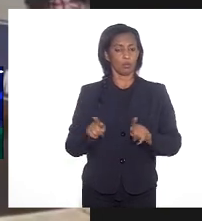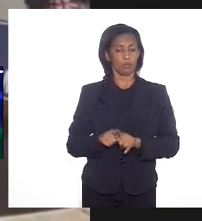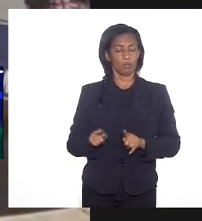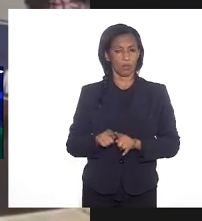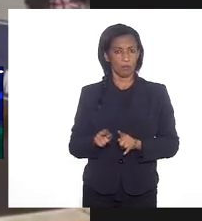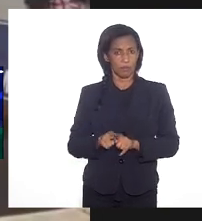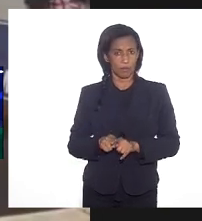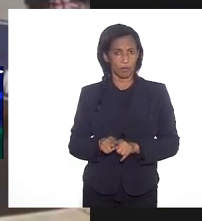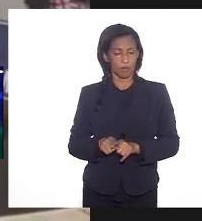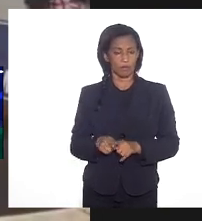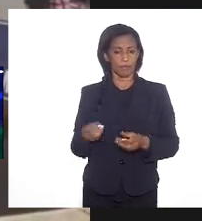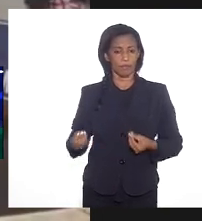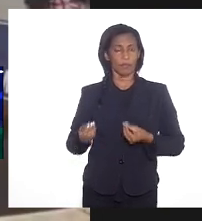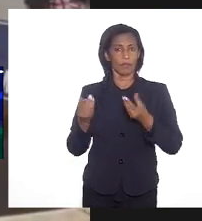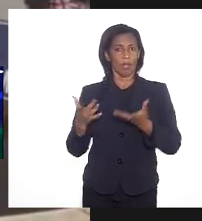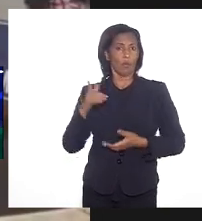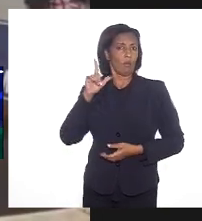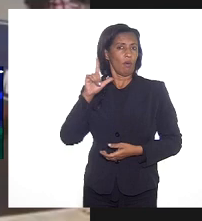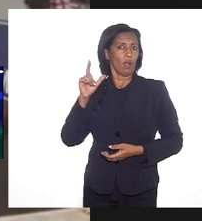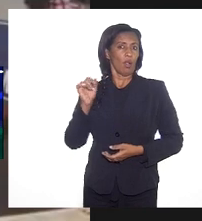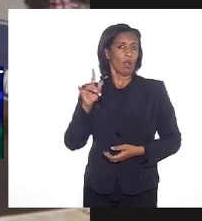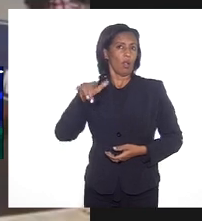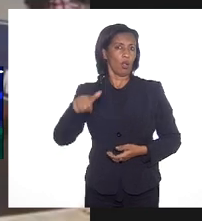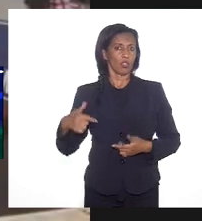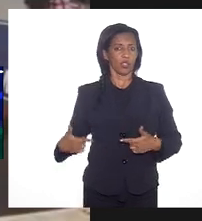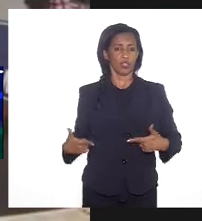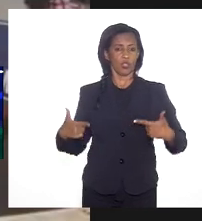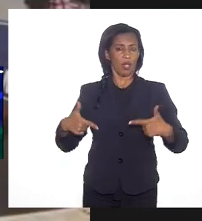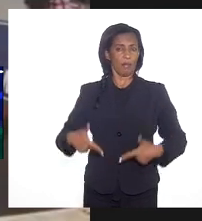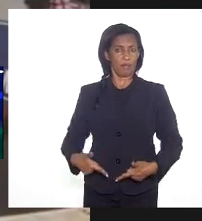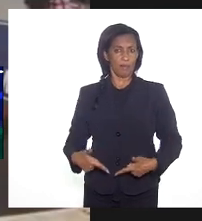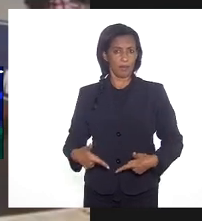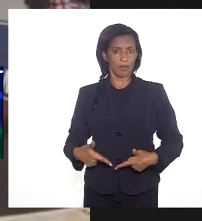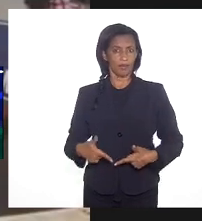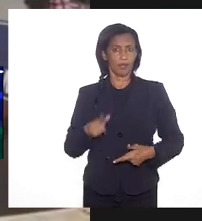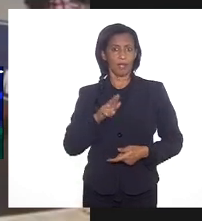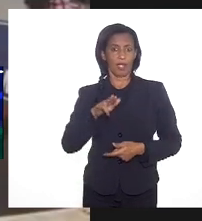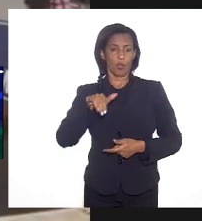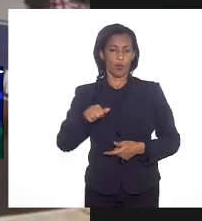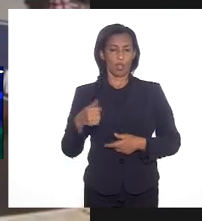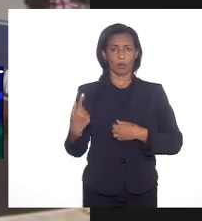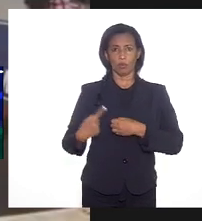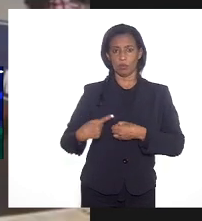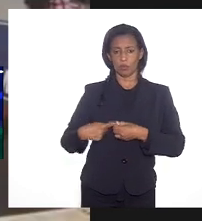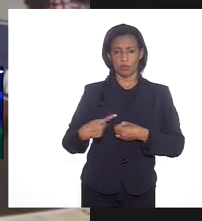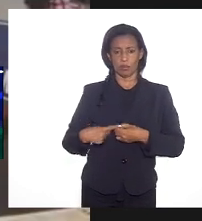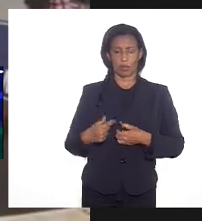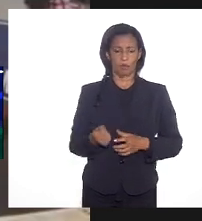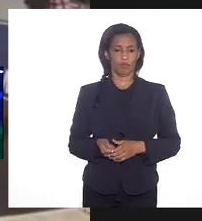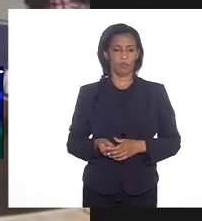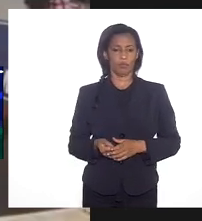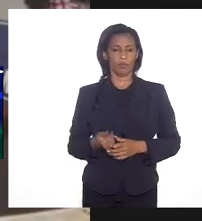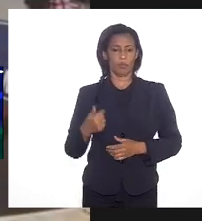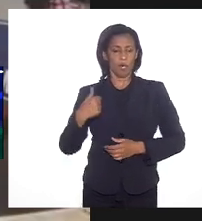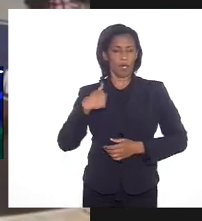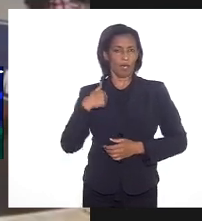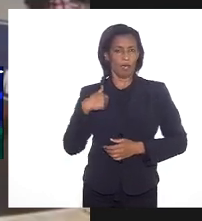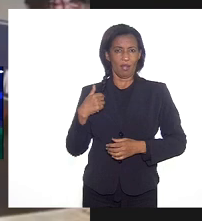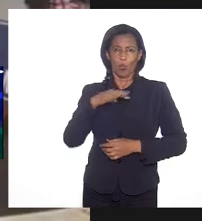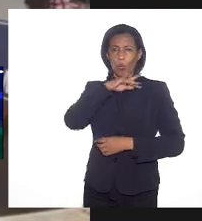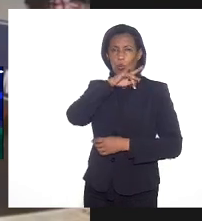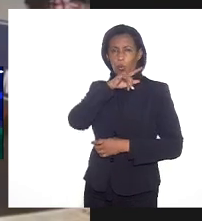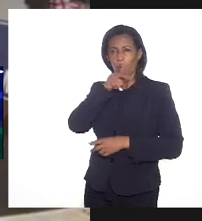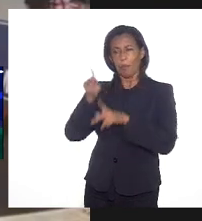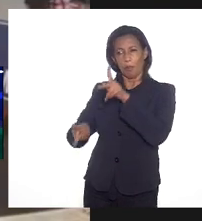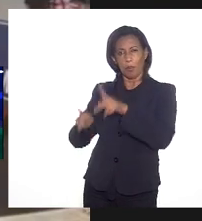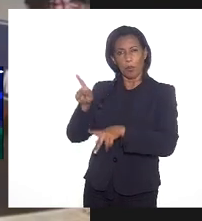e alimentar uma lógica de armamento da guarda municipal, que isso traria prejuízos concretos para a nossa população,